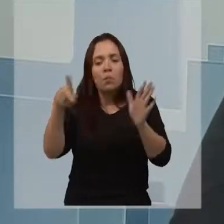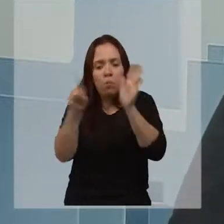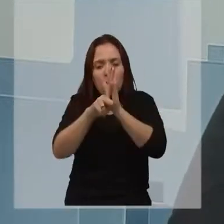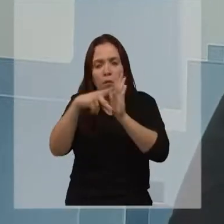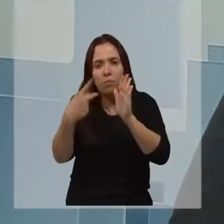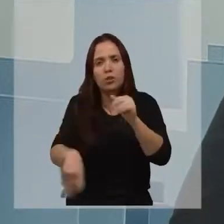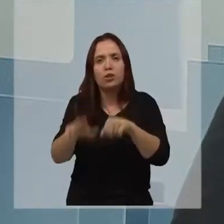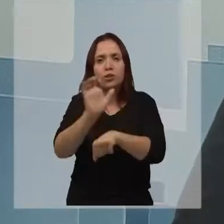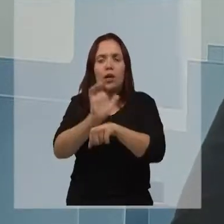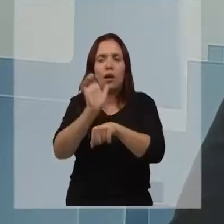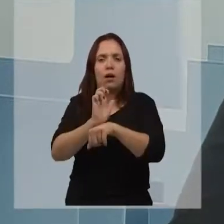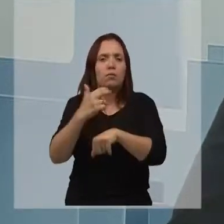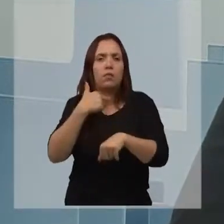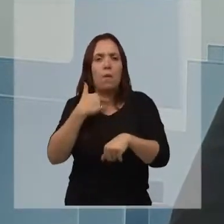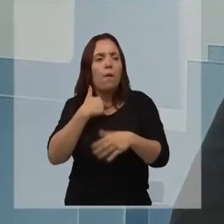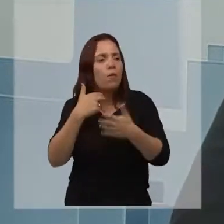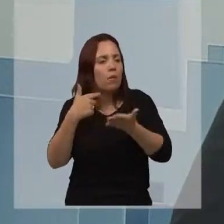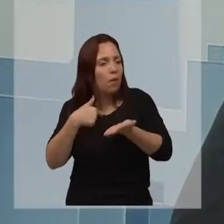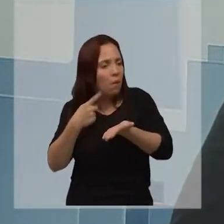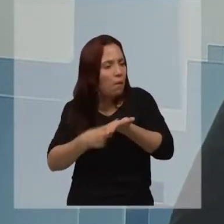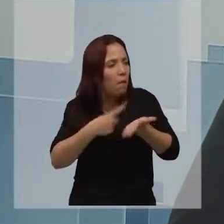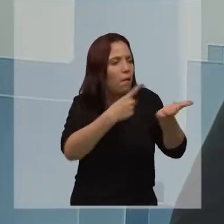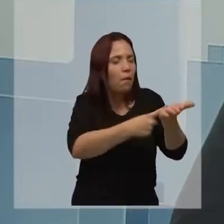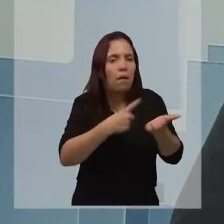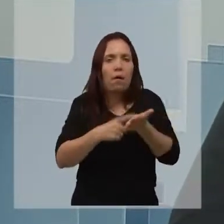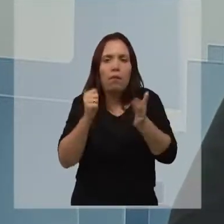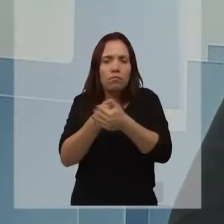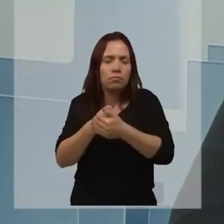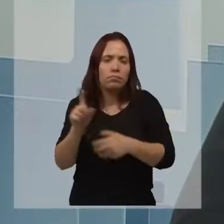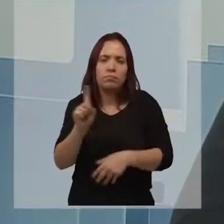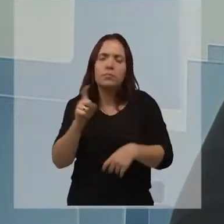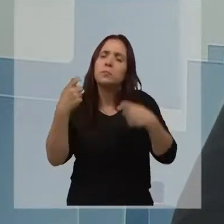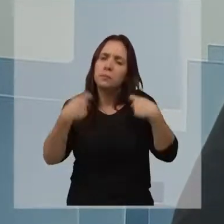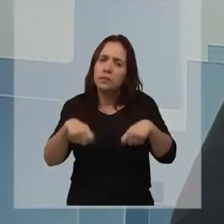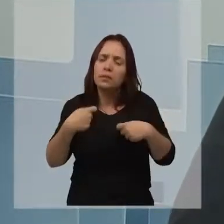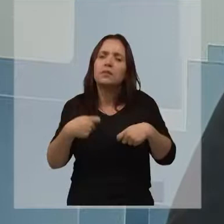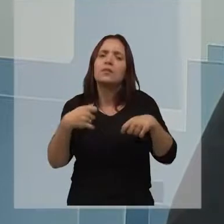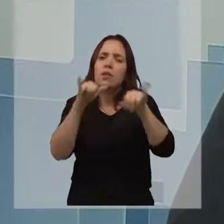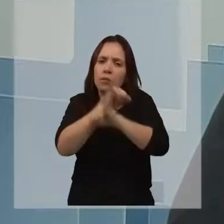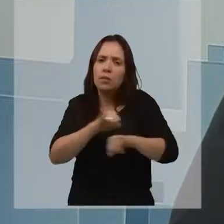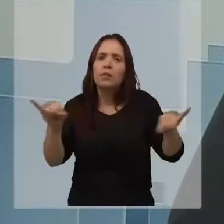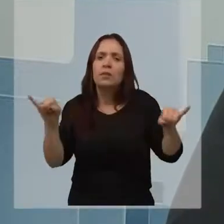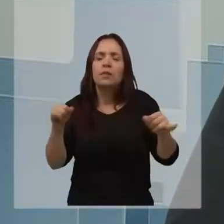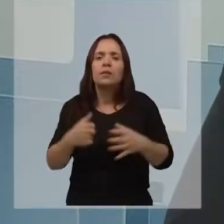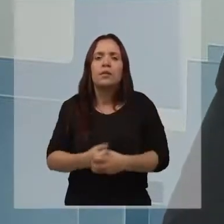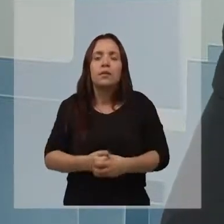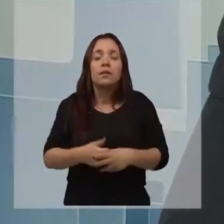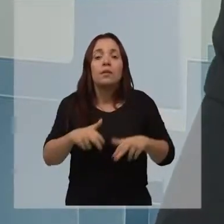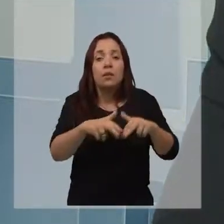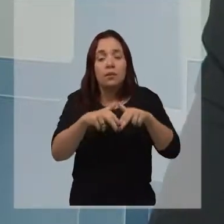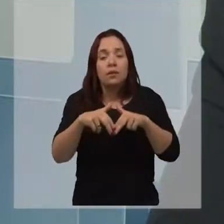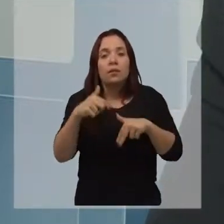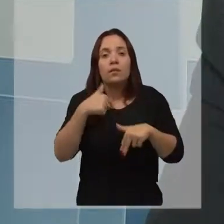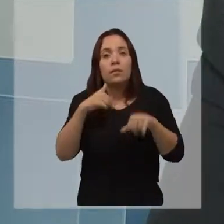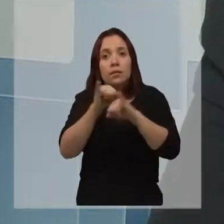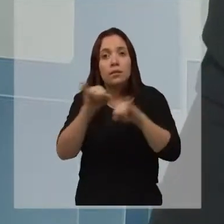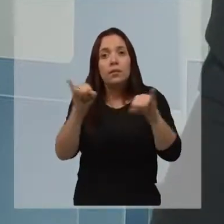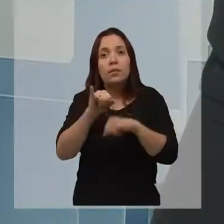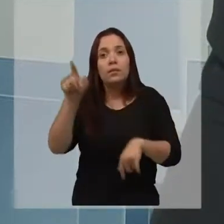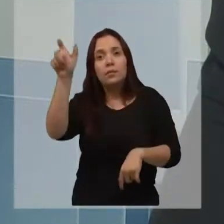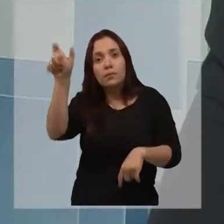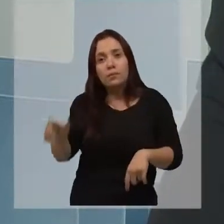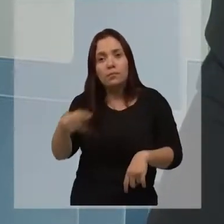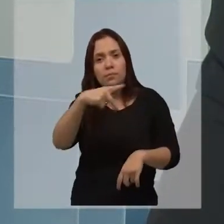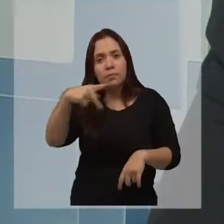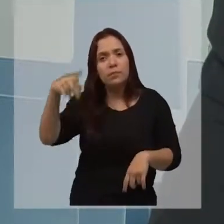Não. É política de Estado. E é preciso ser feito quando deve ser feito. Por isso que eu digo que o governo Bolsonaro tem